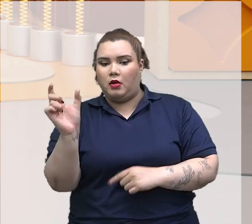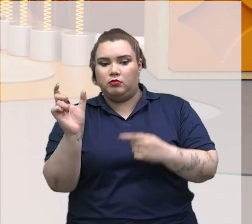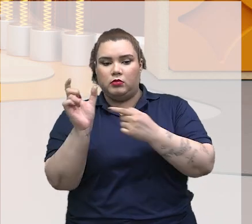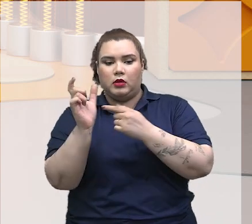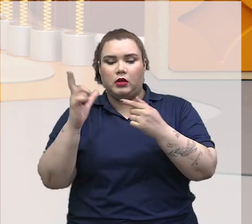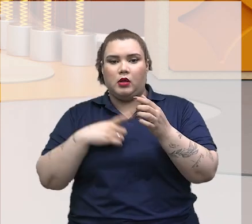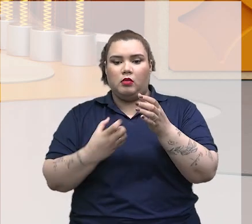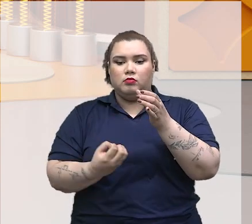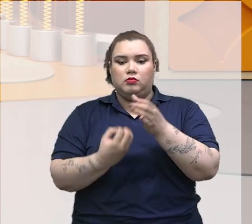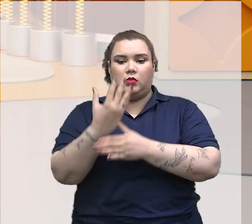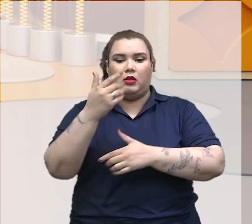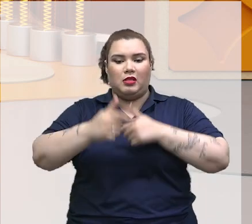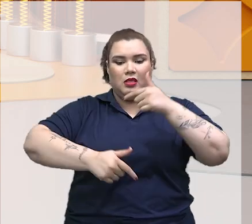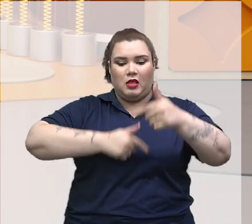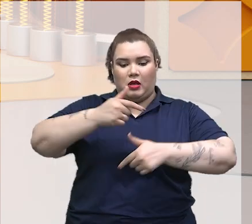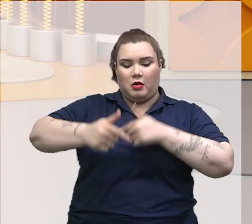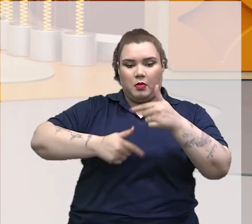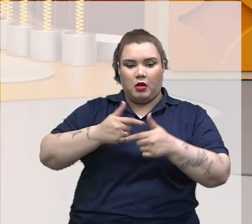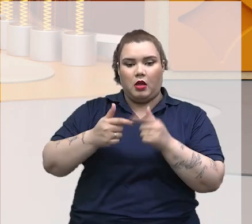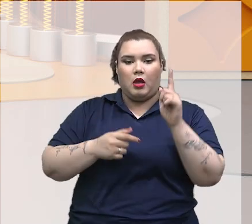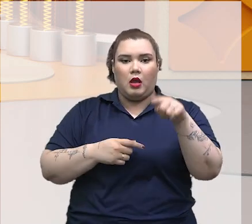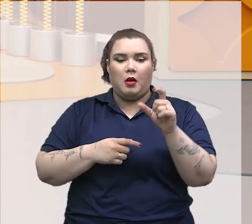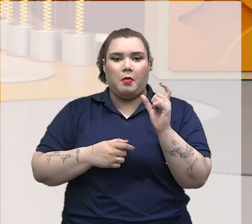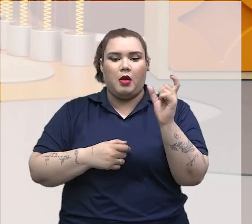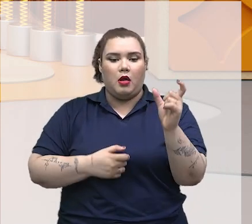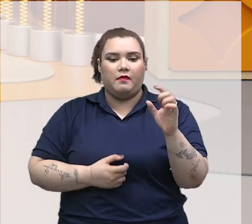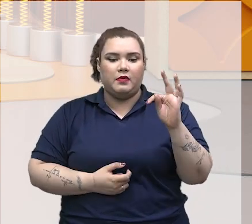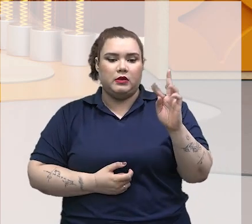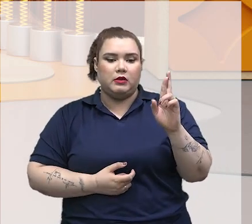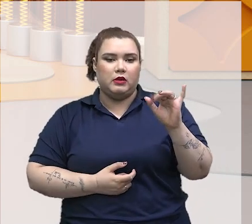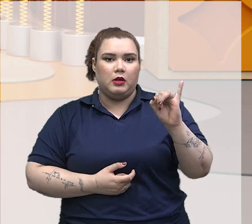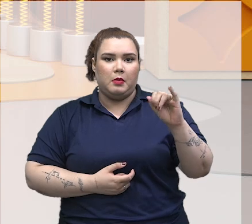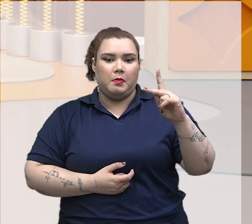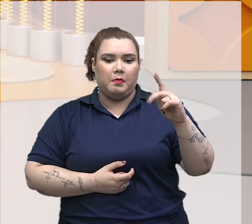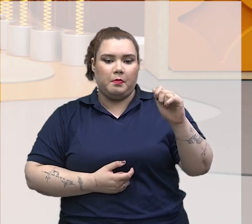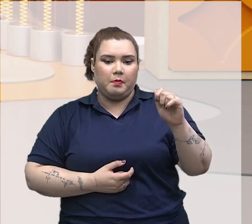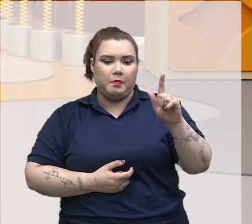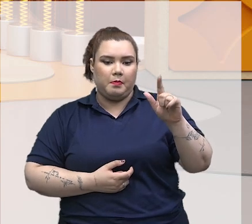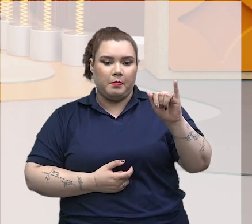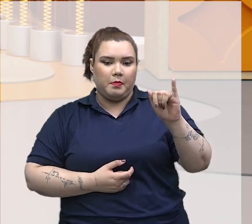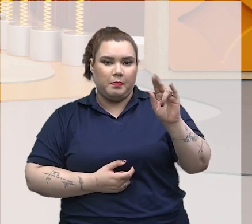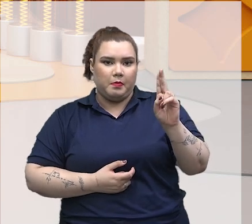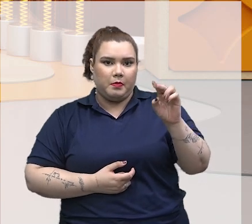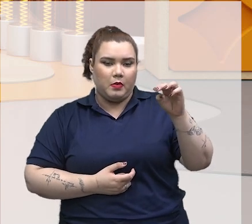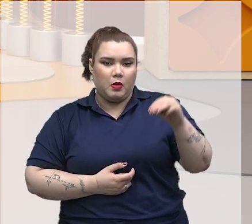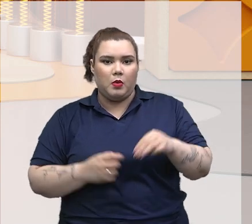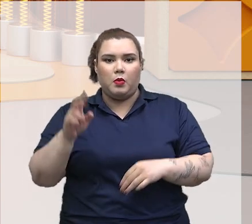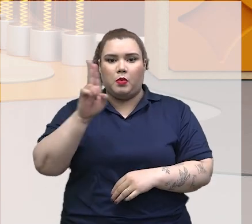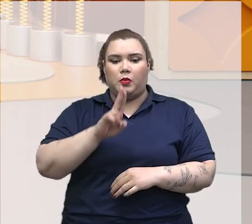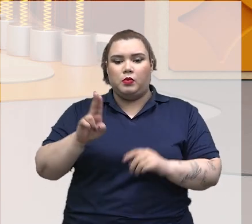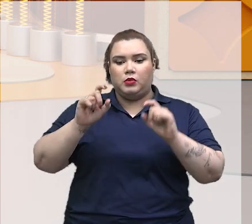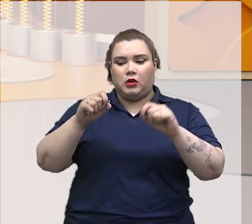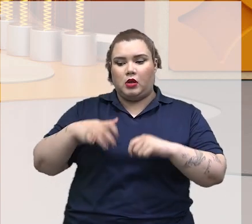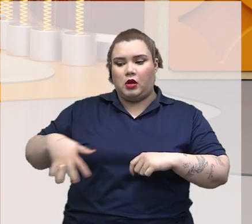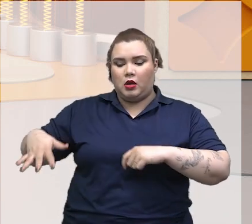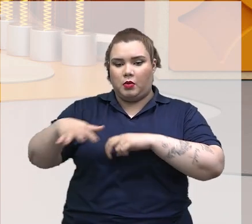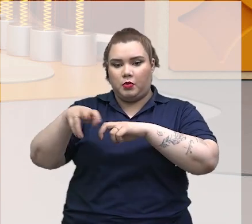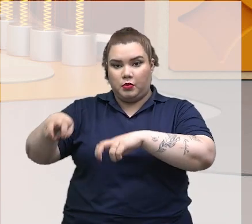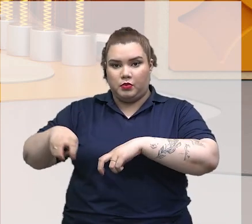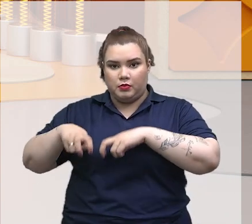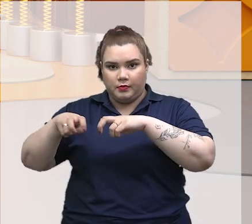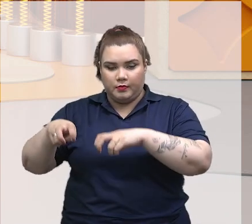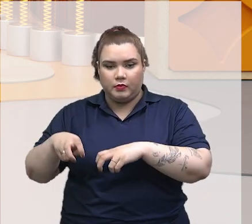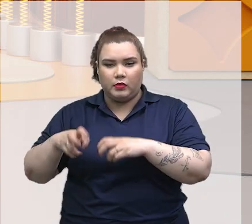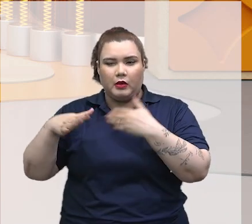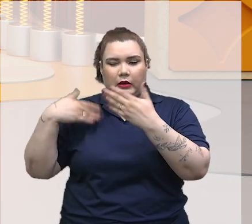deriva exatamente, trabalho, ela vem de tripalium, tá? Que era aí um instrumento, na verdade, utilizado para a agricultura e